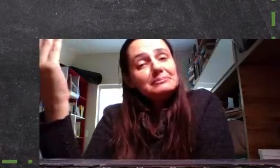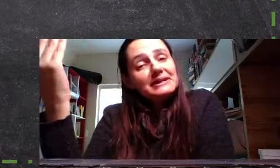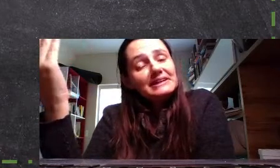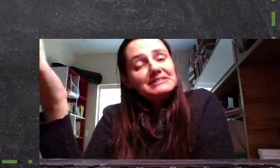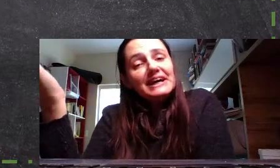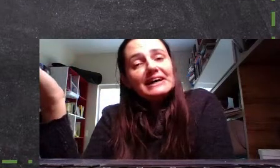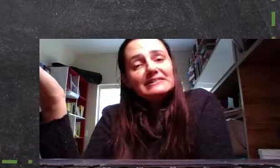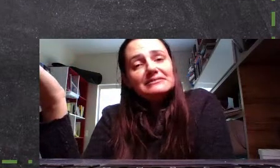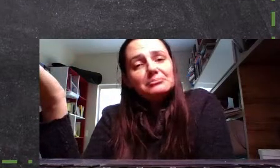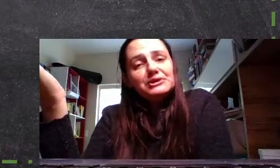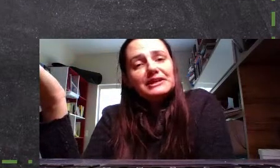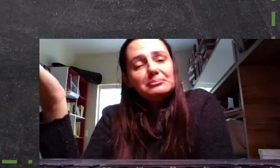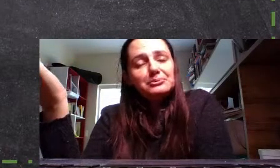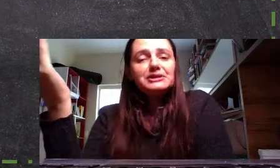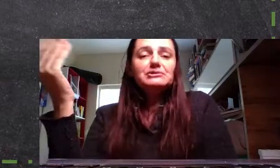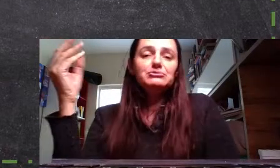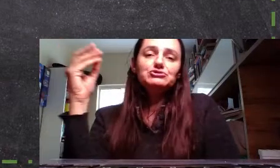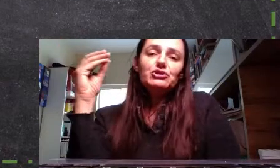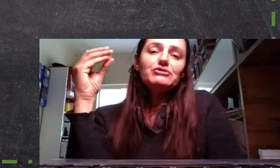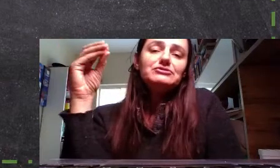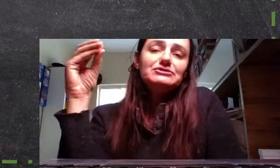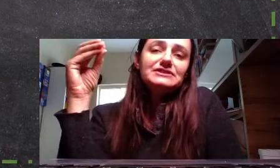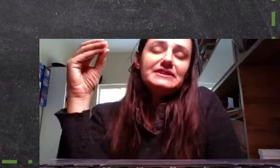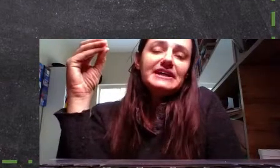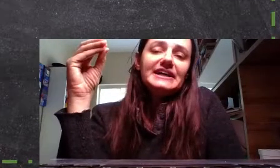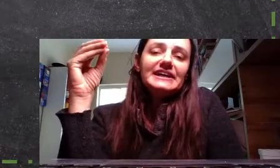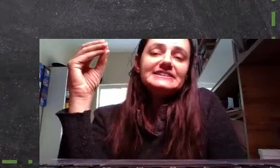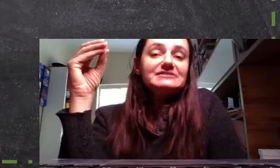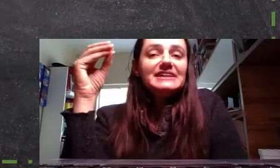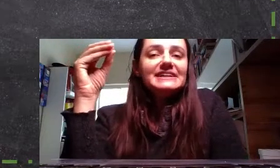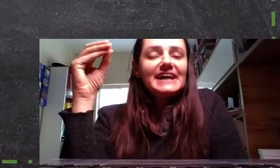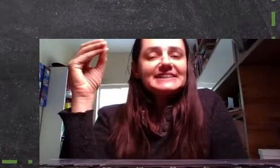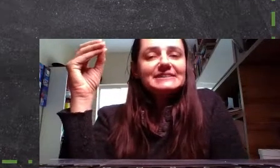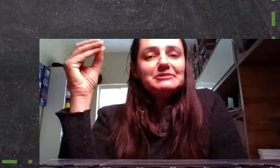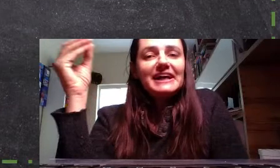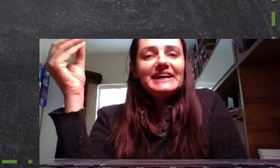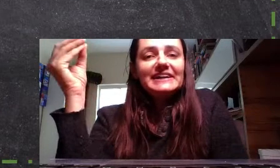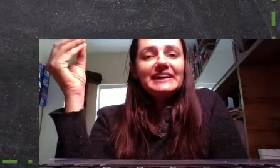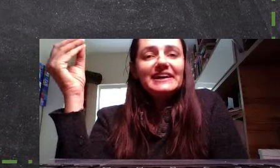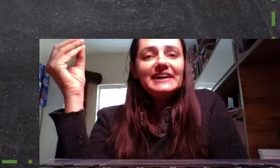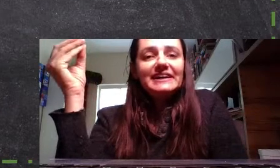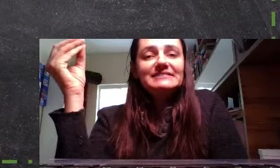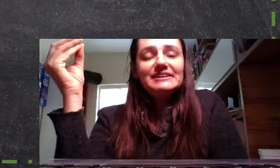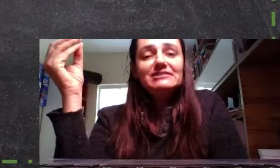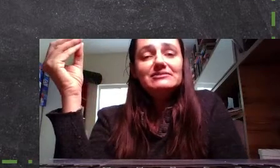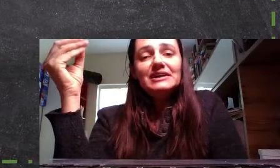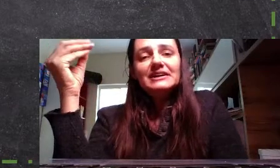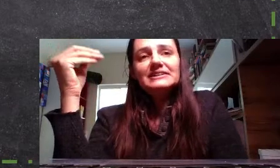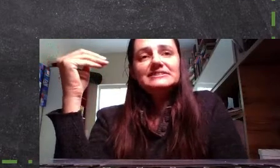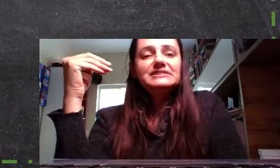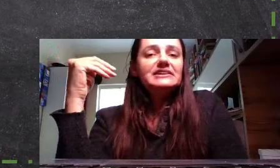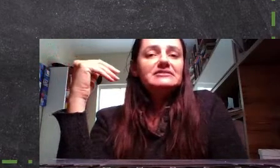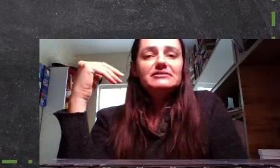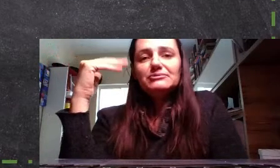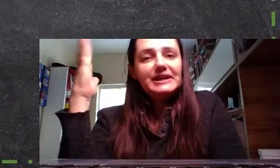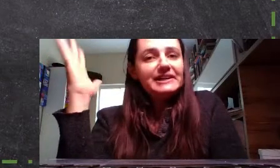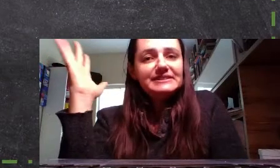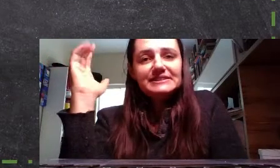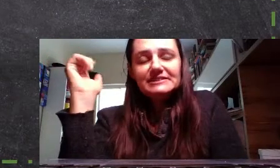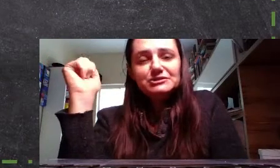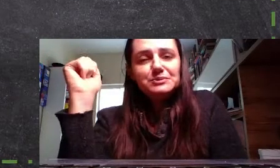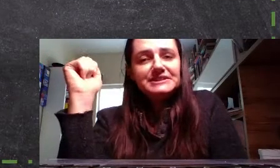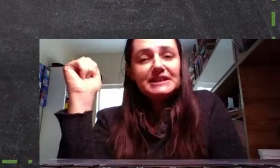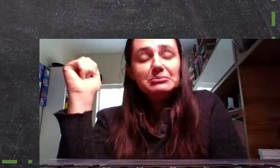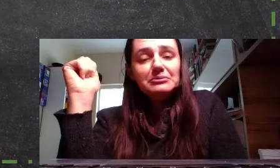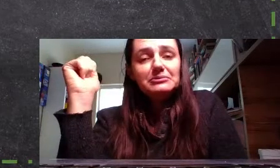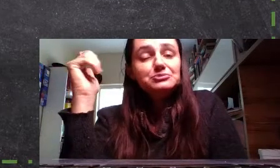ela vai ter para engravidar. Por quê? Porque os óvulos, eles são da idade da mulher. Então, se eu tenho